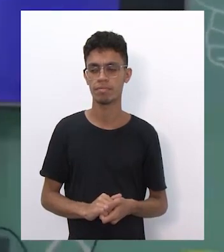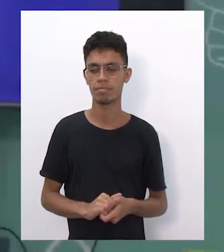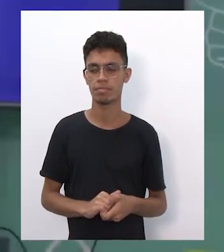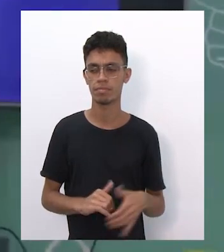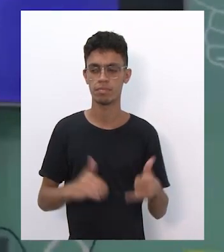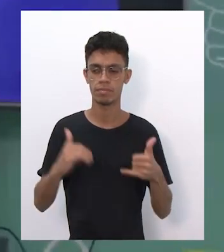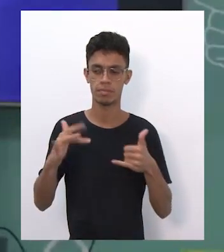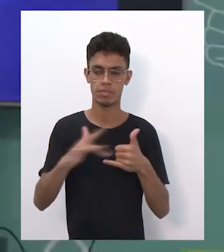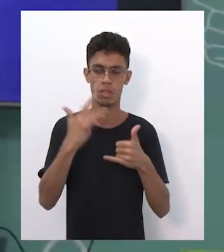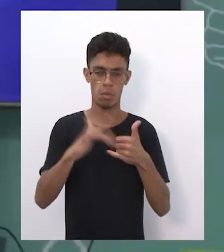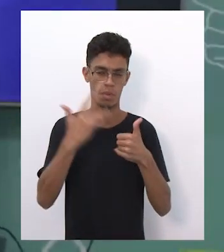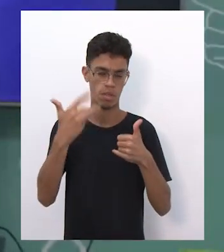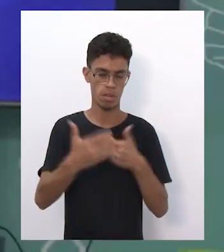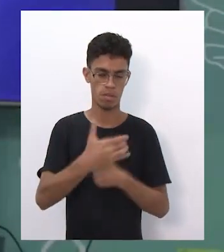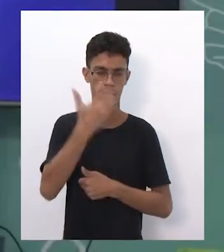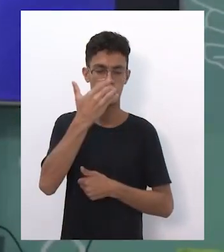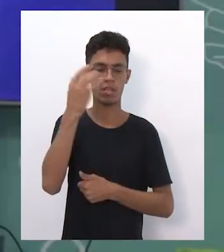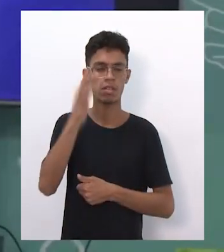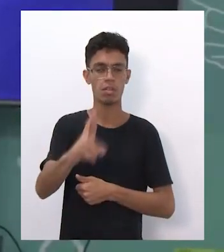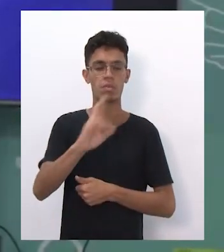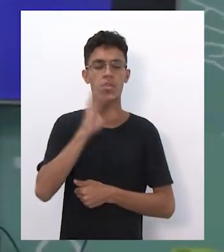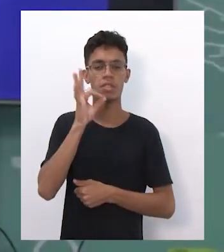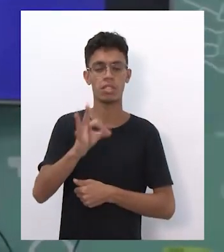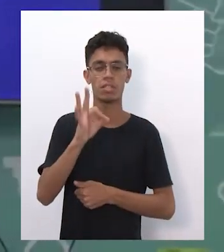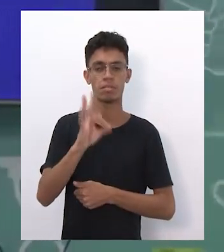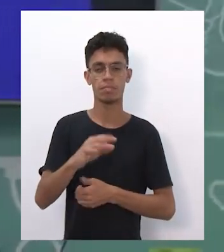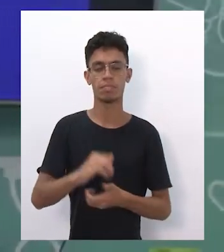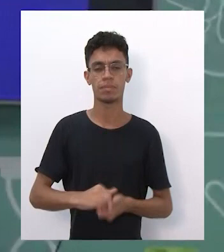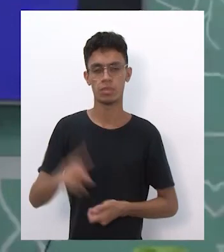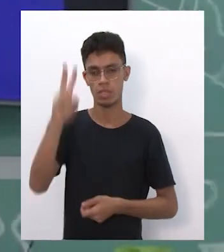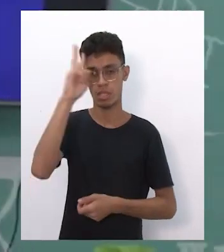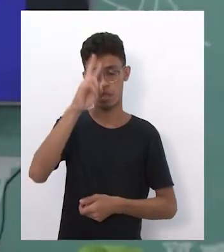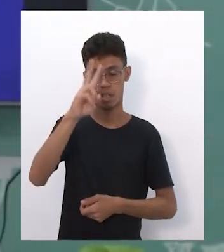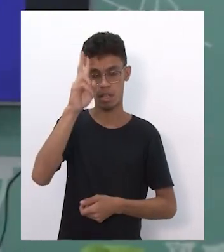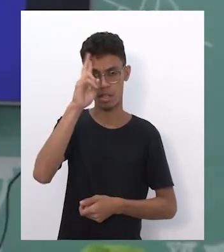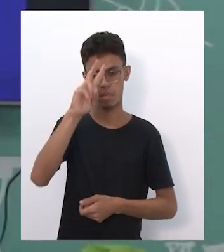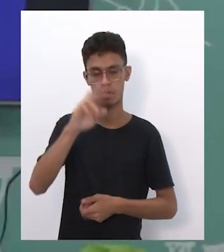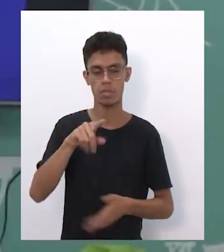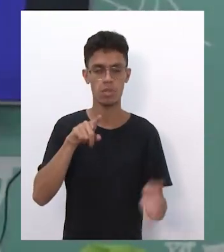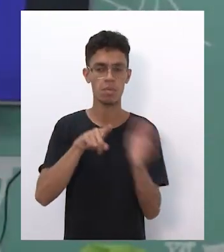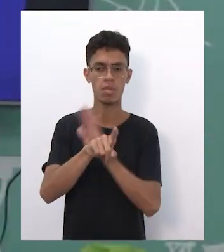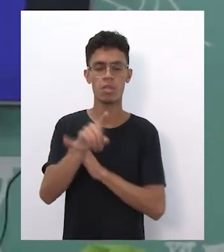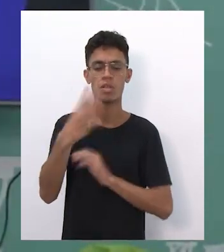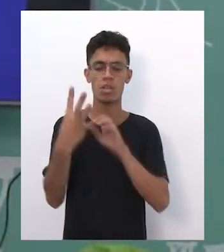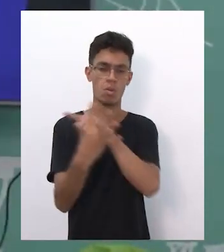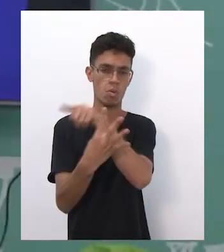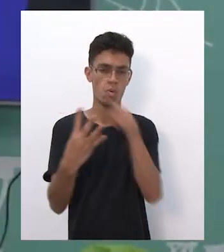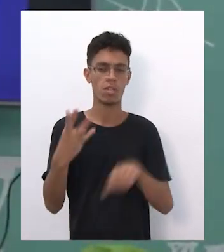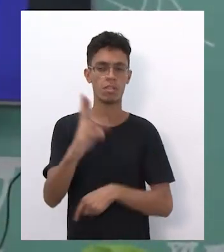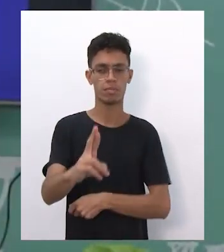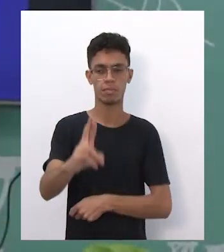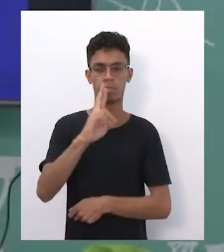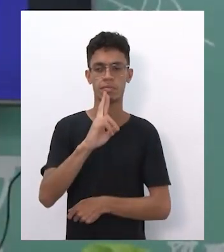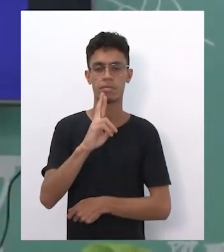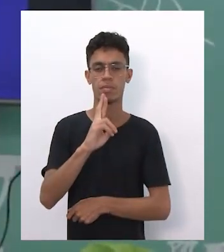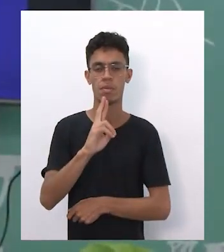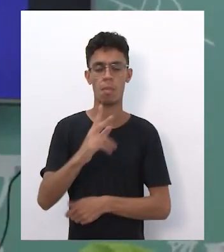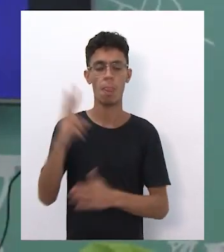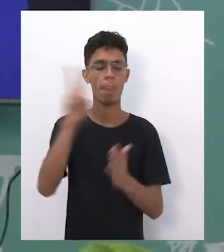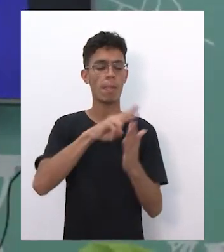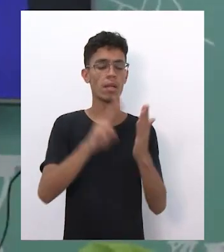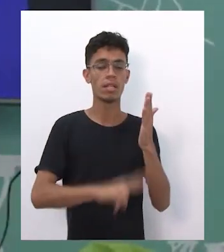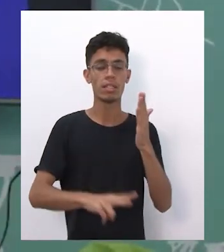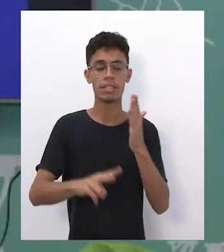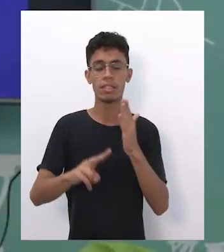resposta certa. Ok? Voltando então. Lembrando. Pergunta aqui, 4 alternativas. Leia a